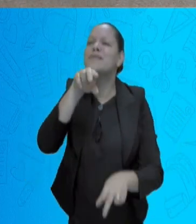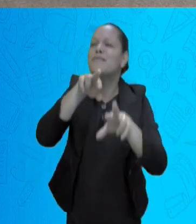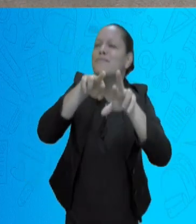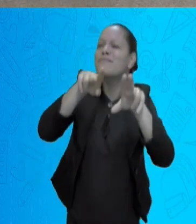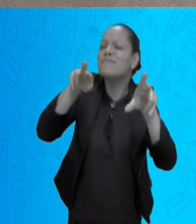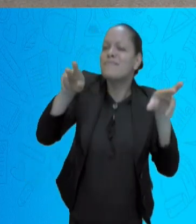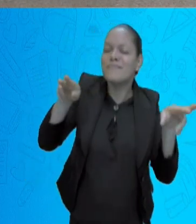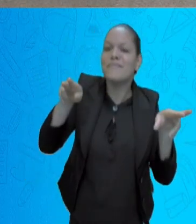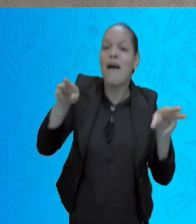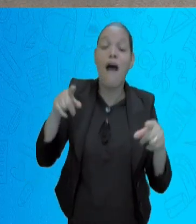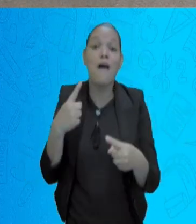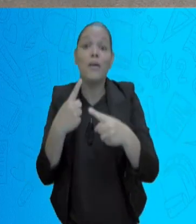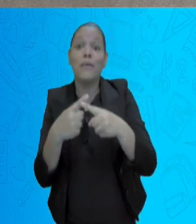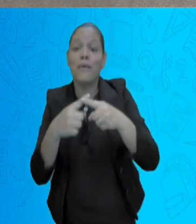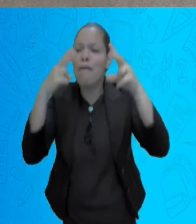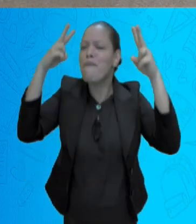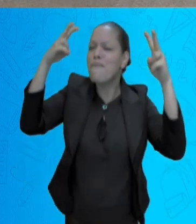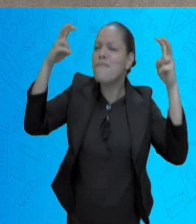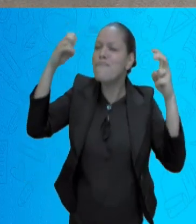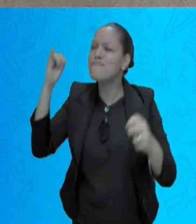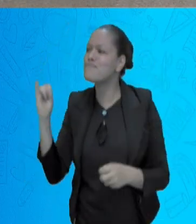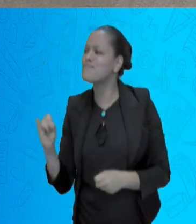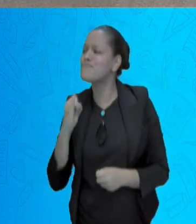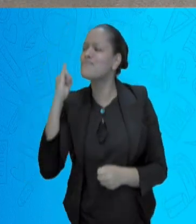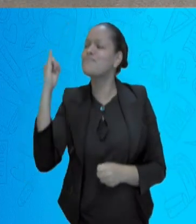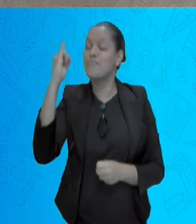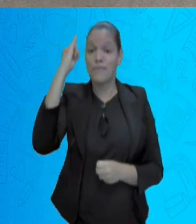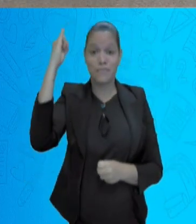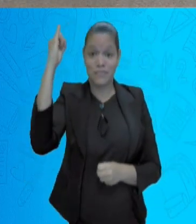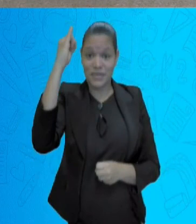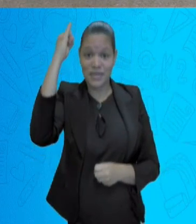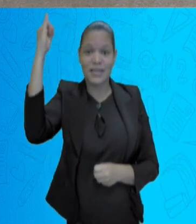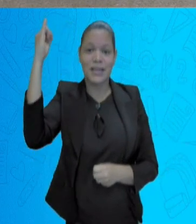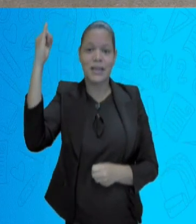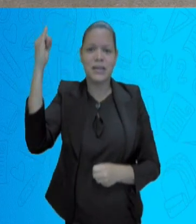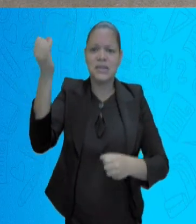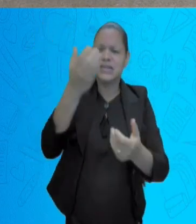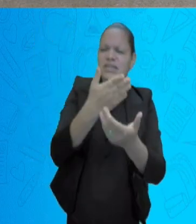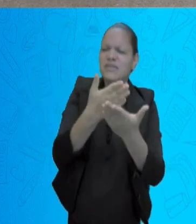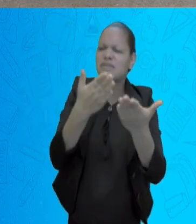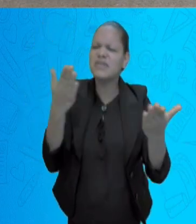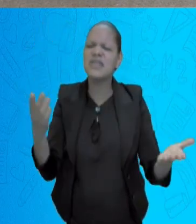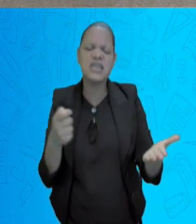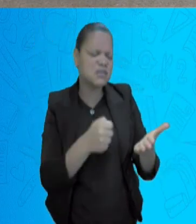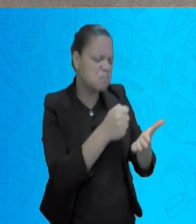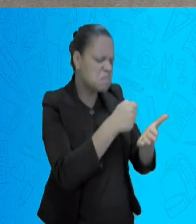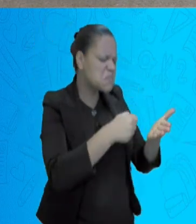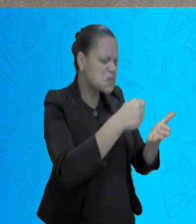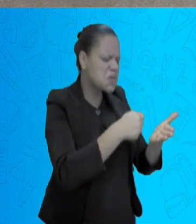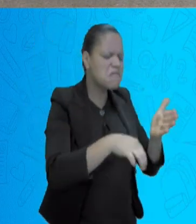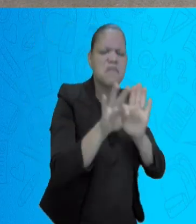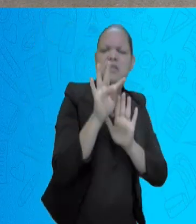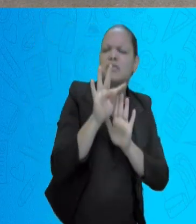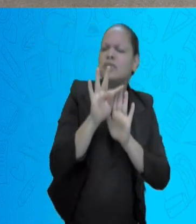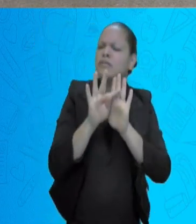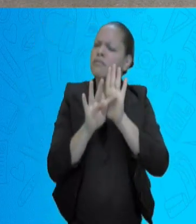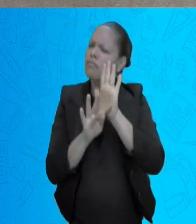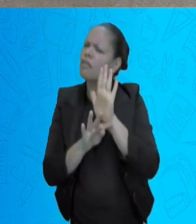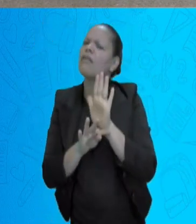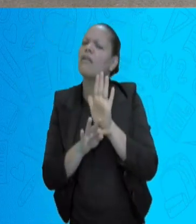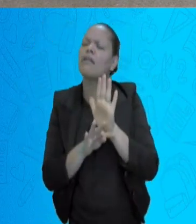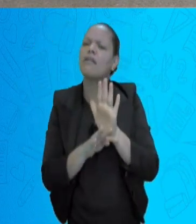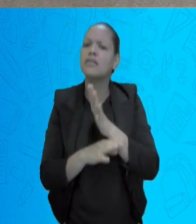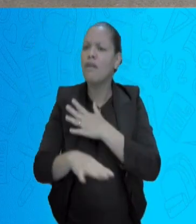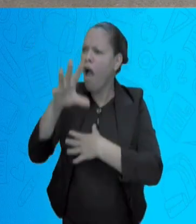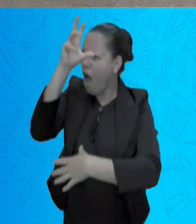estão começando a escrever textos, a ler, porque a gente sabe que lendo corretamente